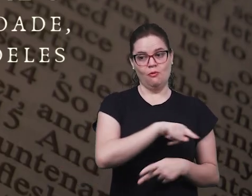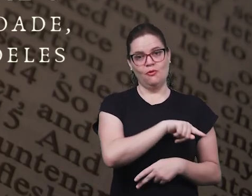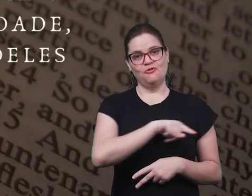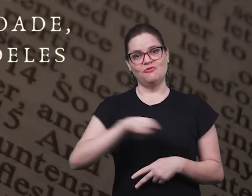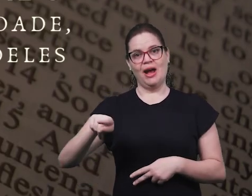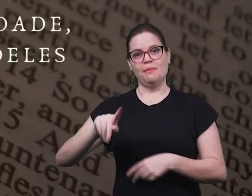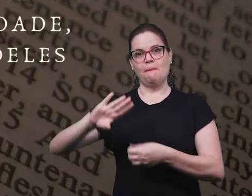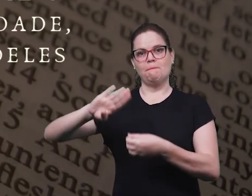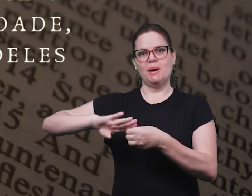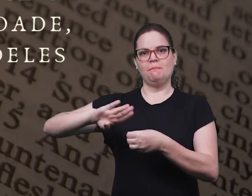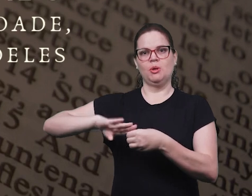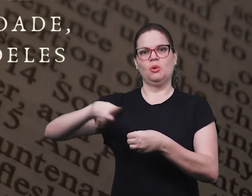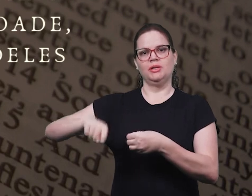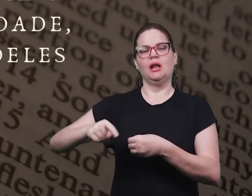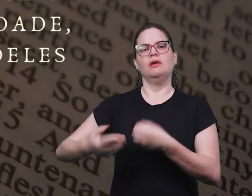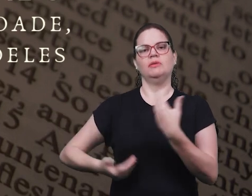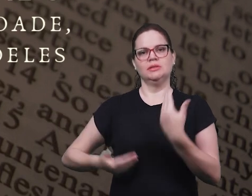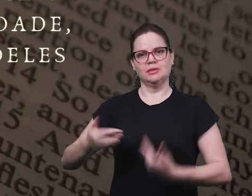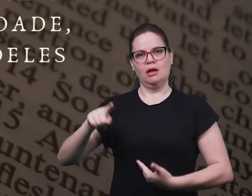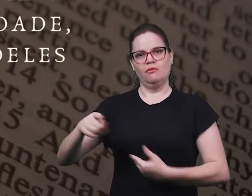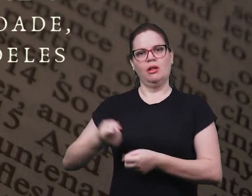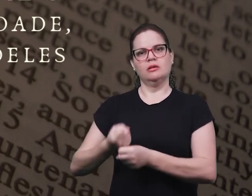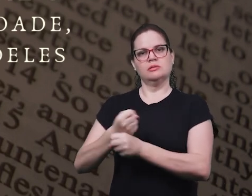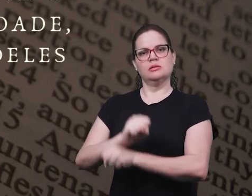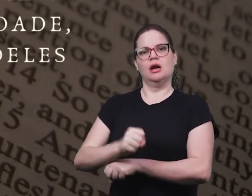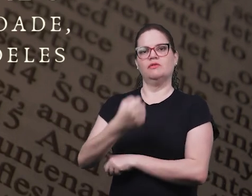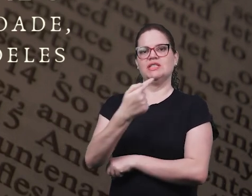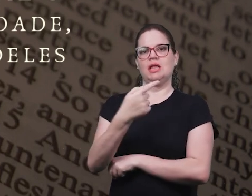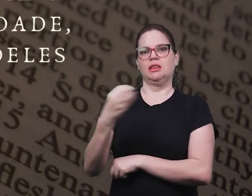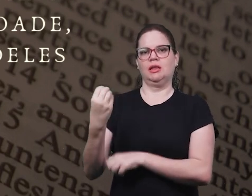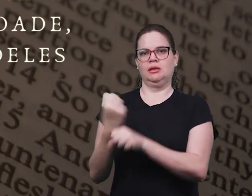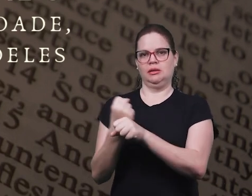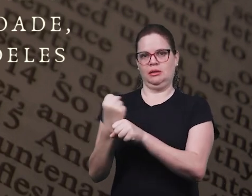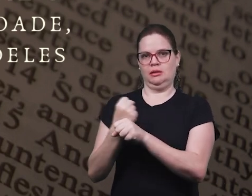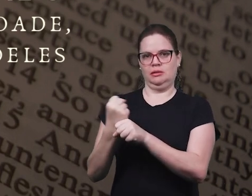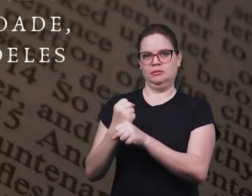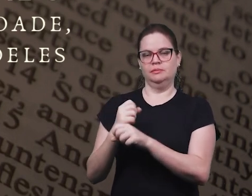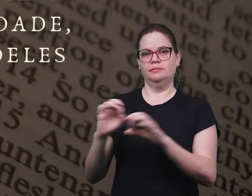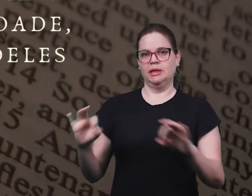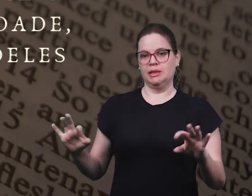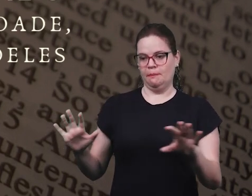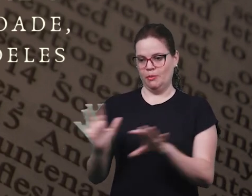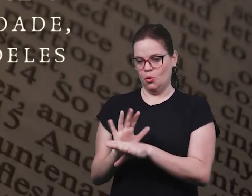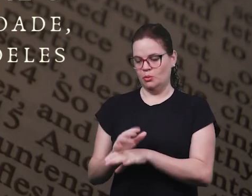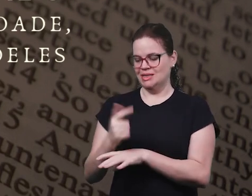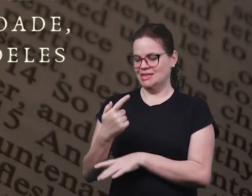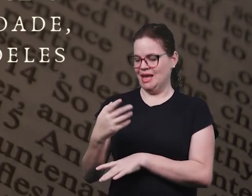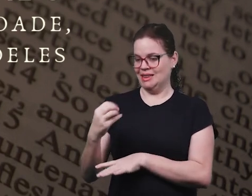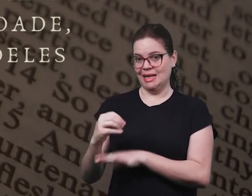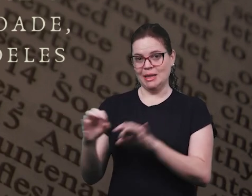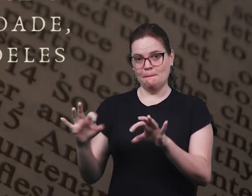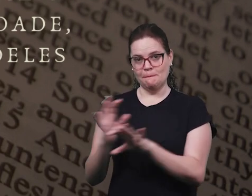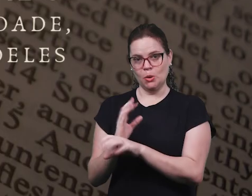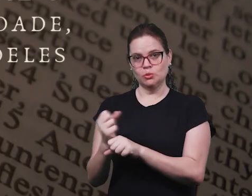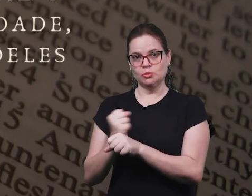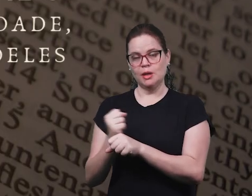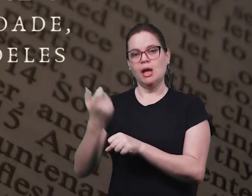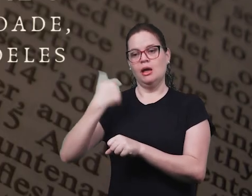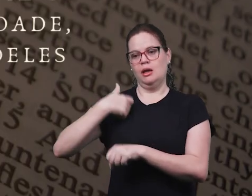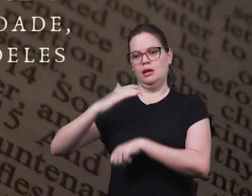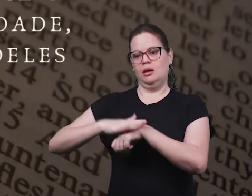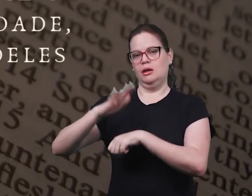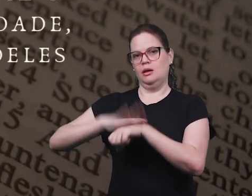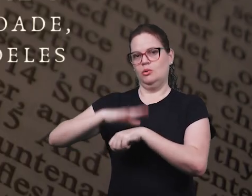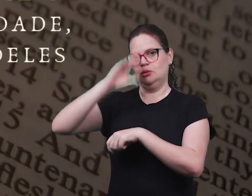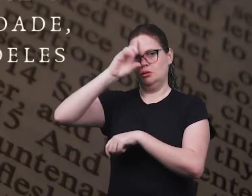Babilônia 70 anos. Acontecerá, porém, que quando se cumprirem os 70 anos, visitarei o